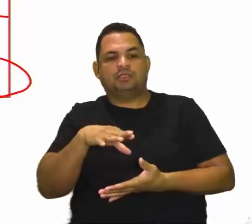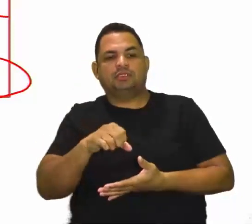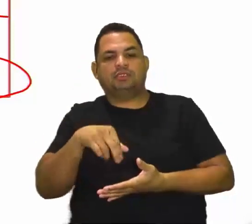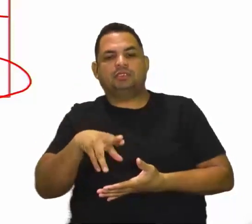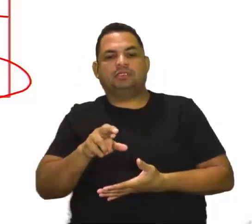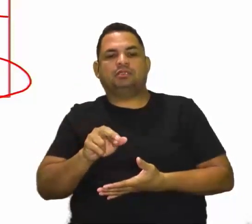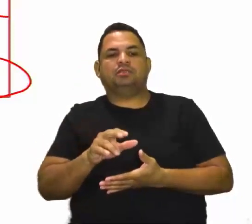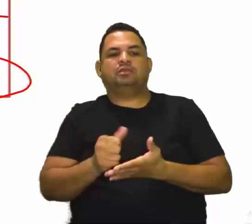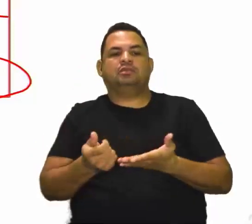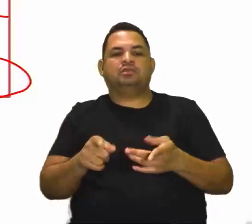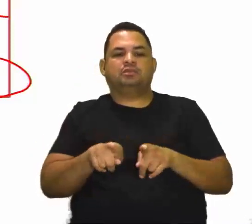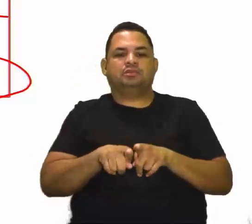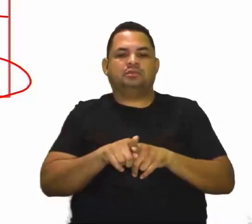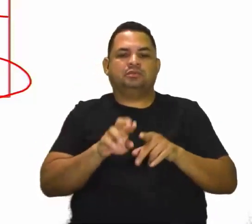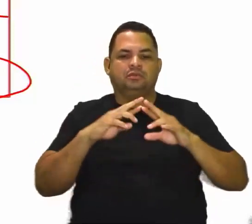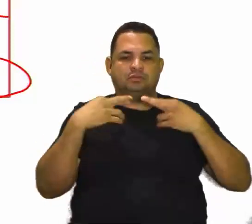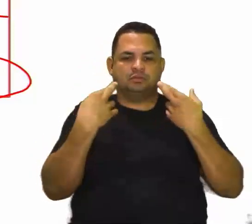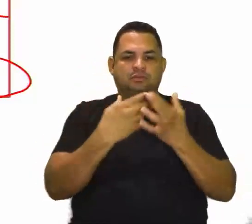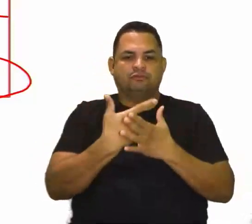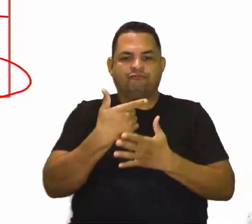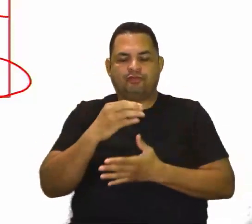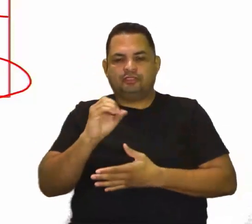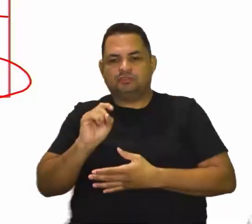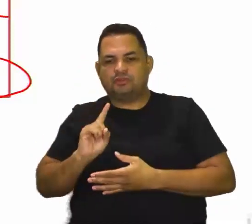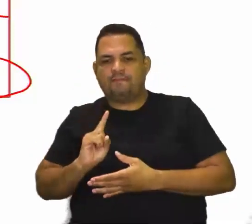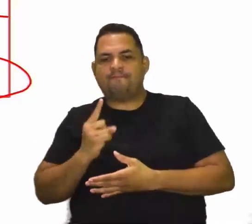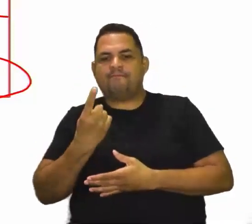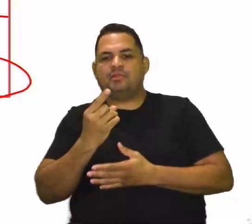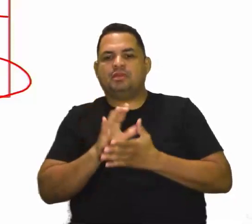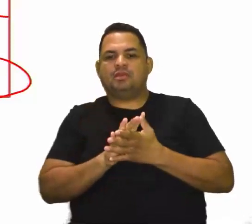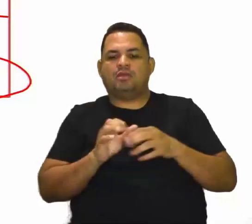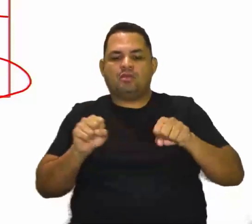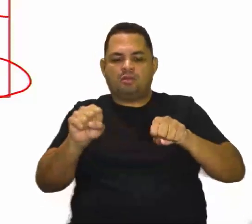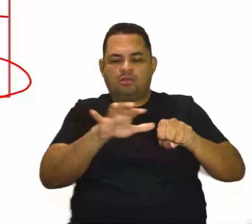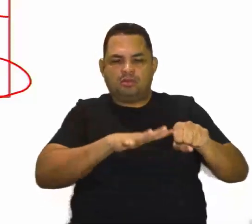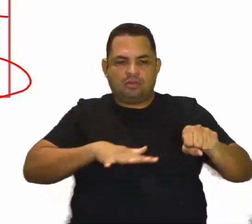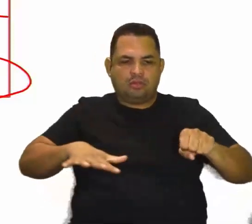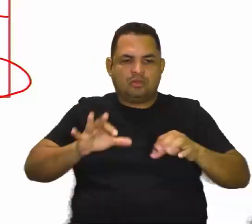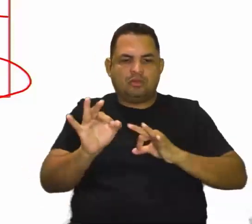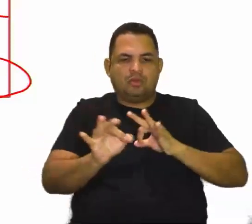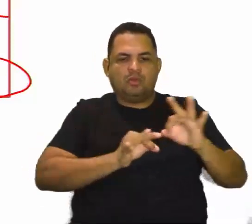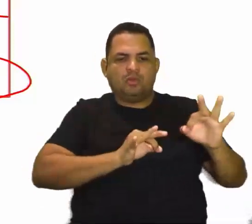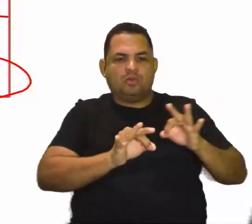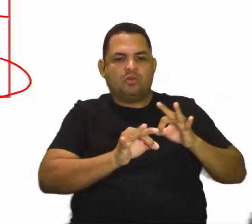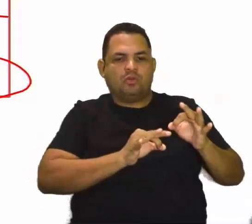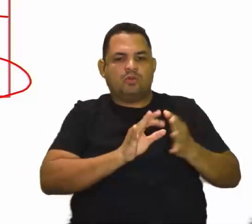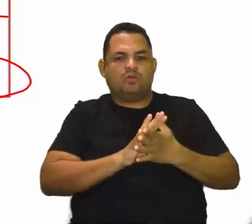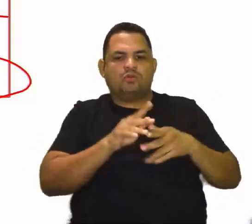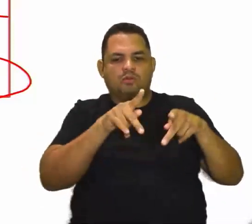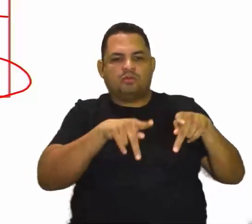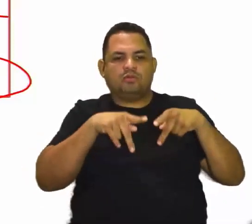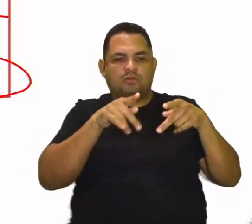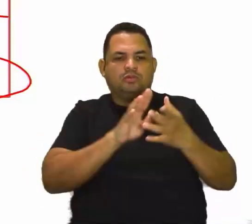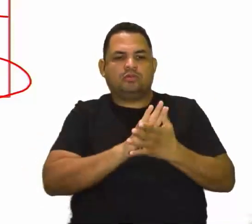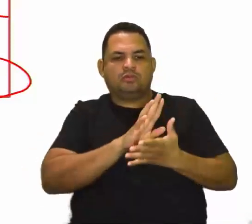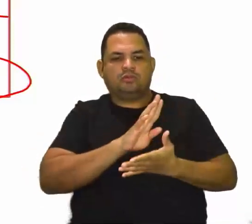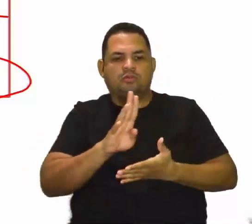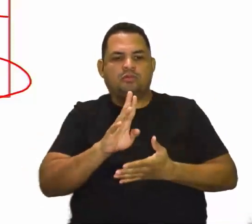José Maria, que reuniu mais de 20 sertanejos e fundou com ele algum povoado que compunham a